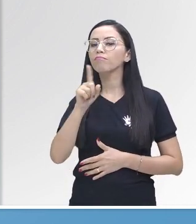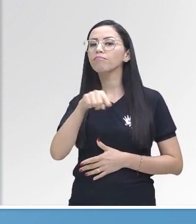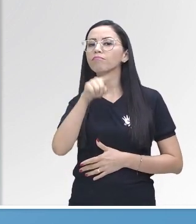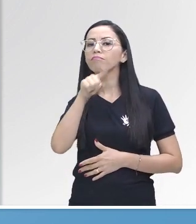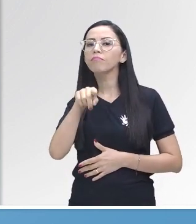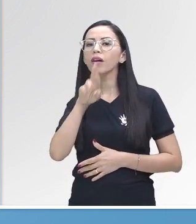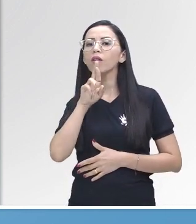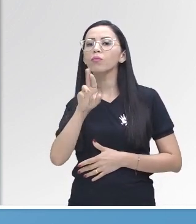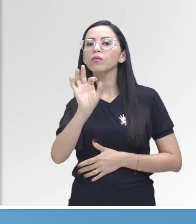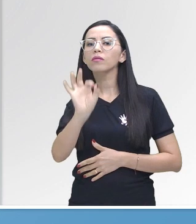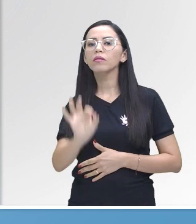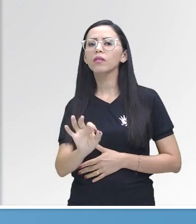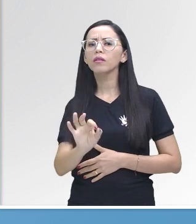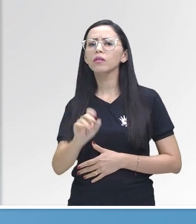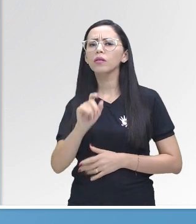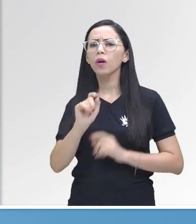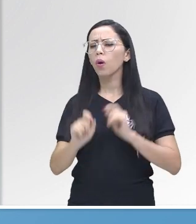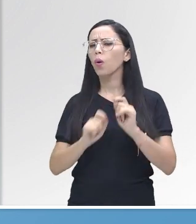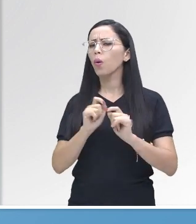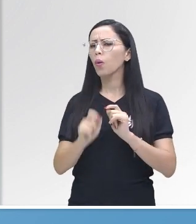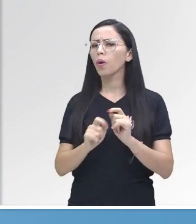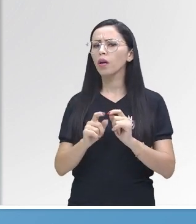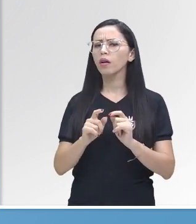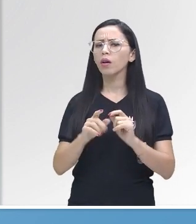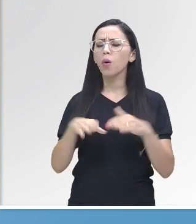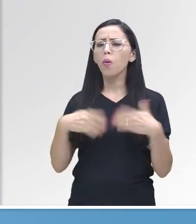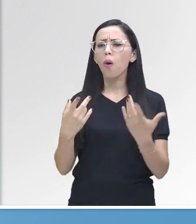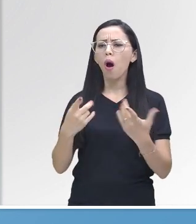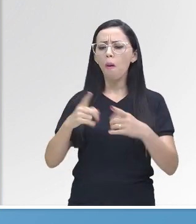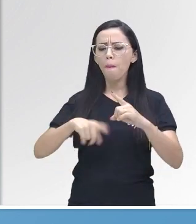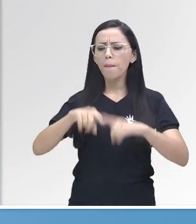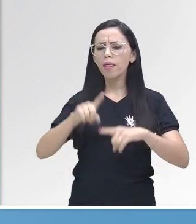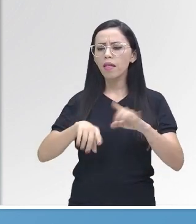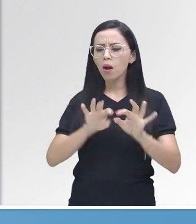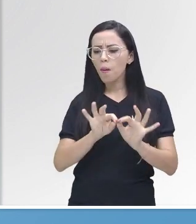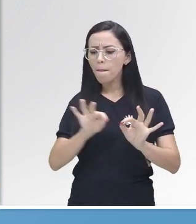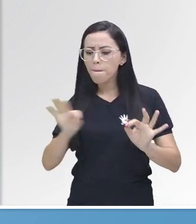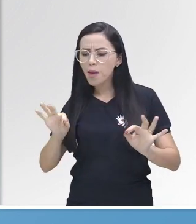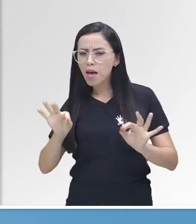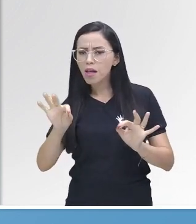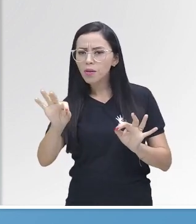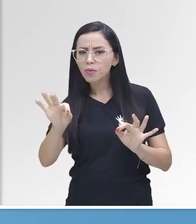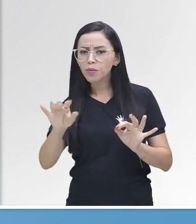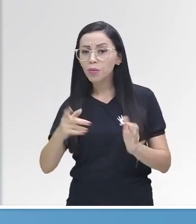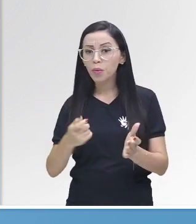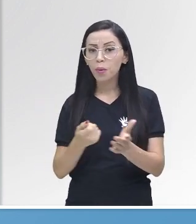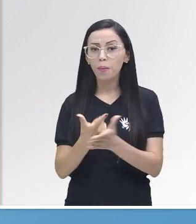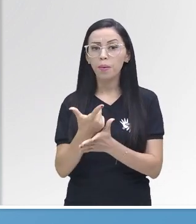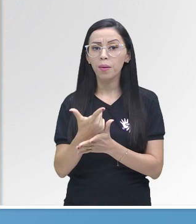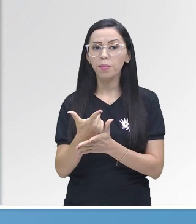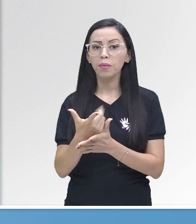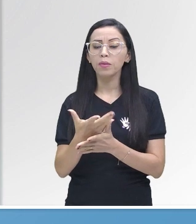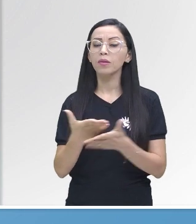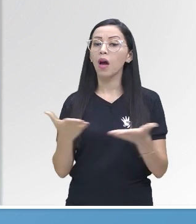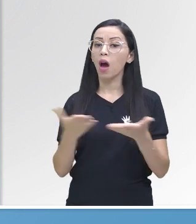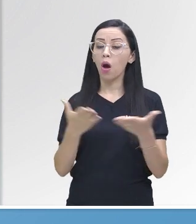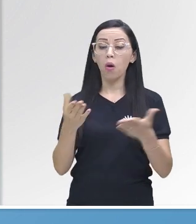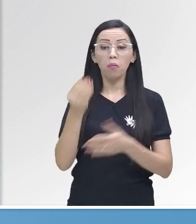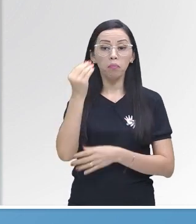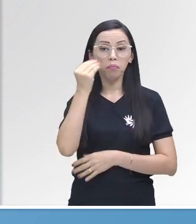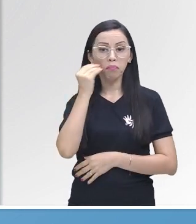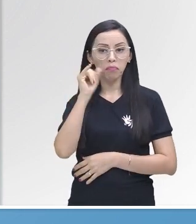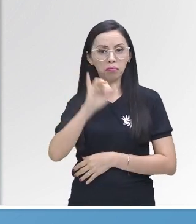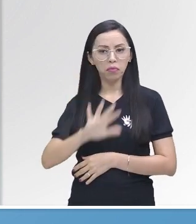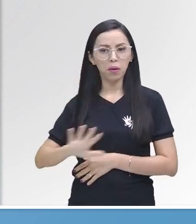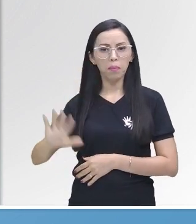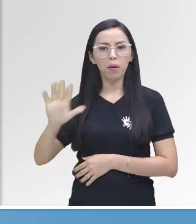O que compramos aos metros? Você já sabe? Respondeu? Mas tá, vamos observar aqui a imagem. Nós